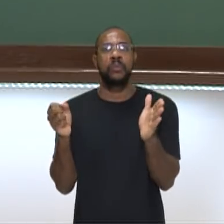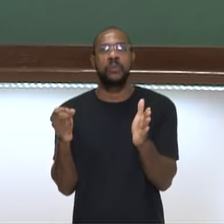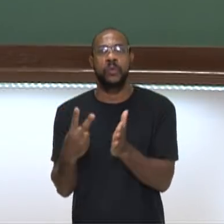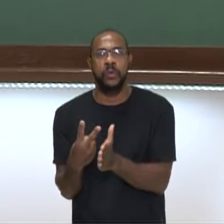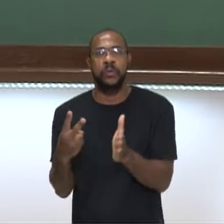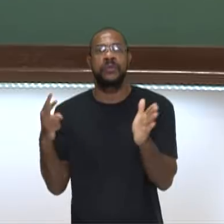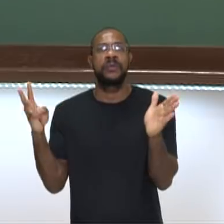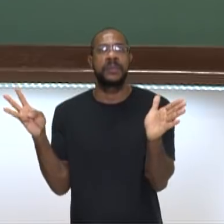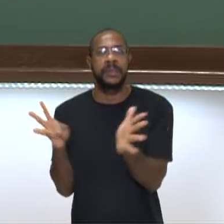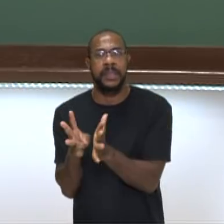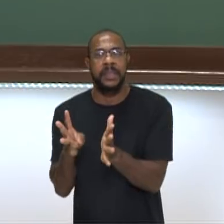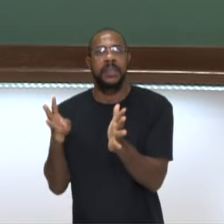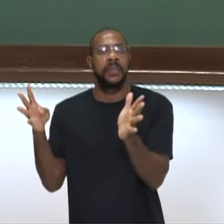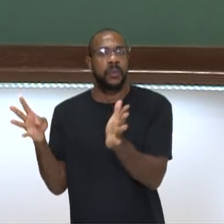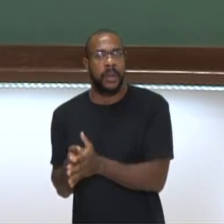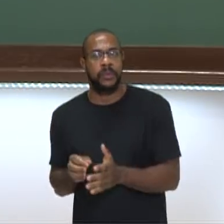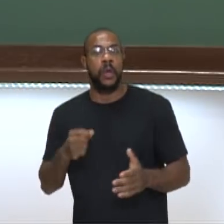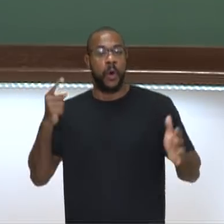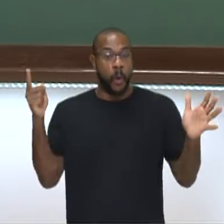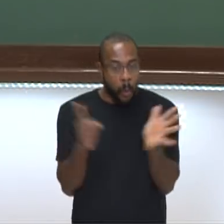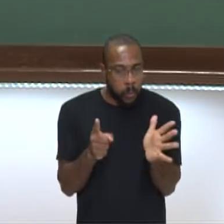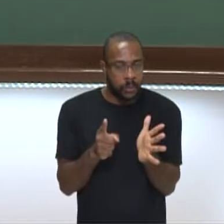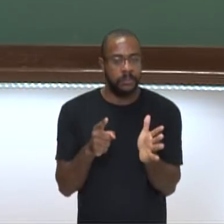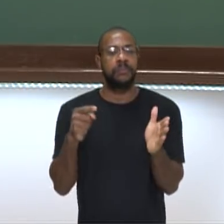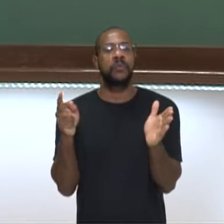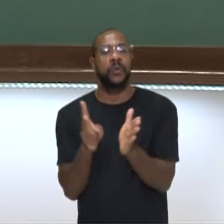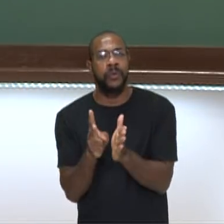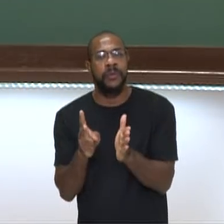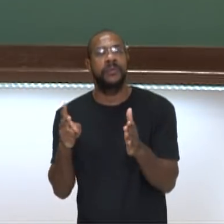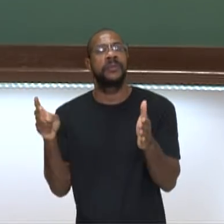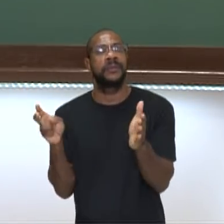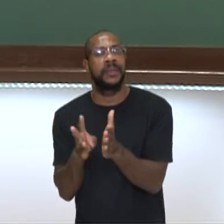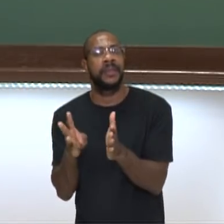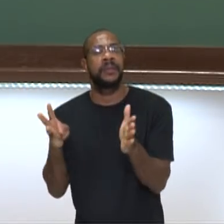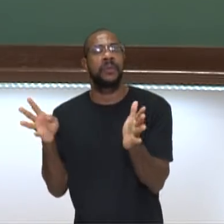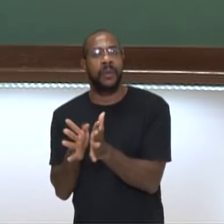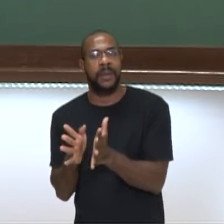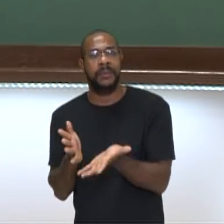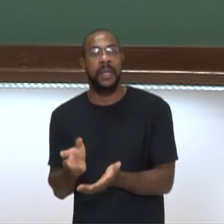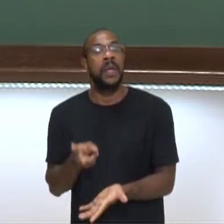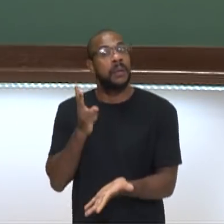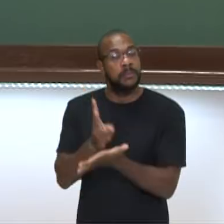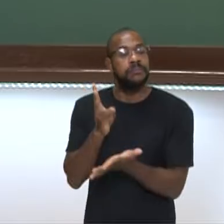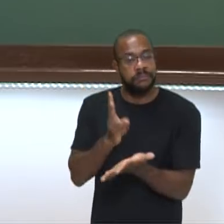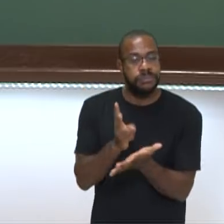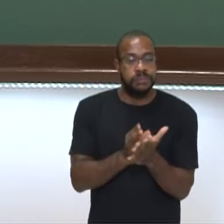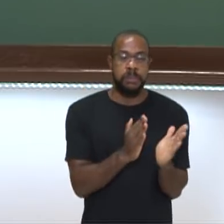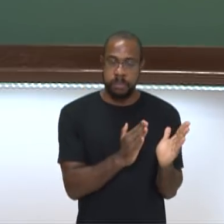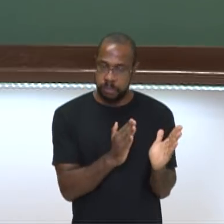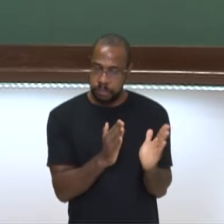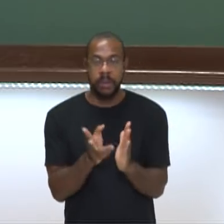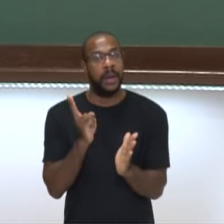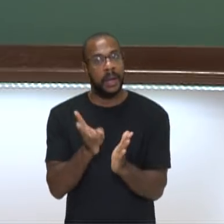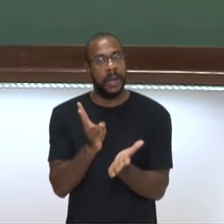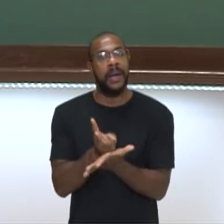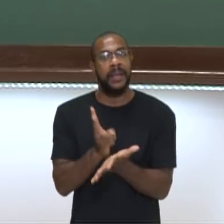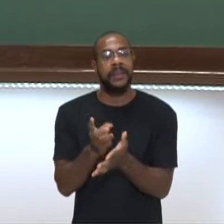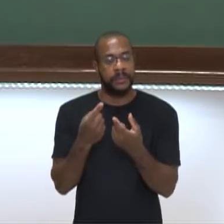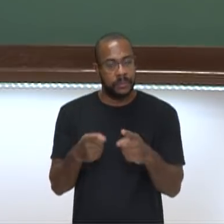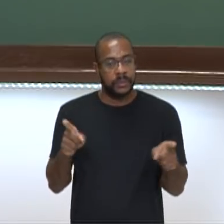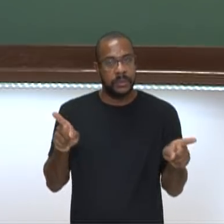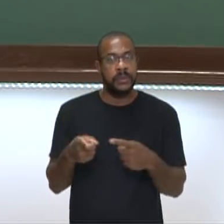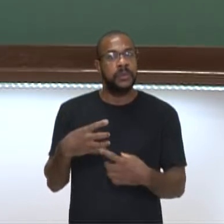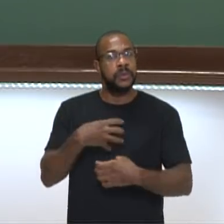Esse é um compasso de 4 tempos. E esse ritmo ele é mantido durante a música,